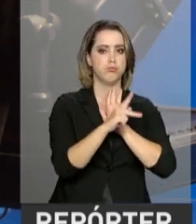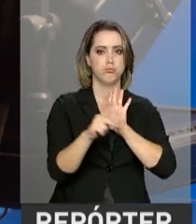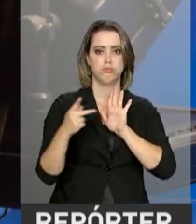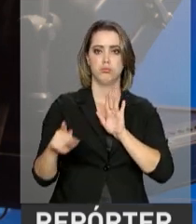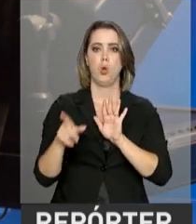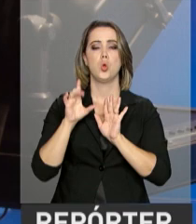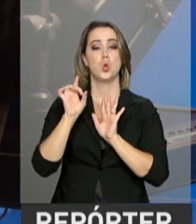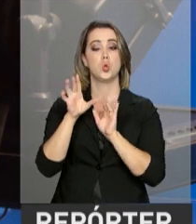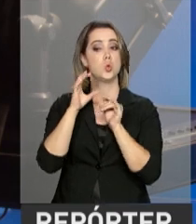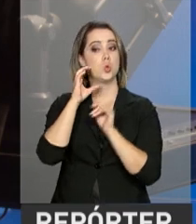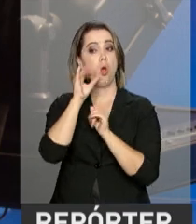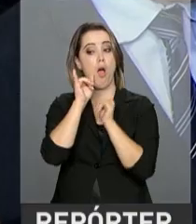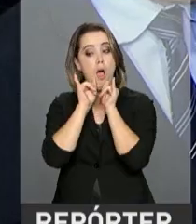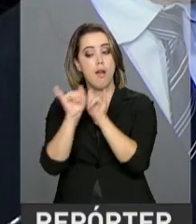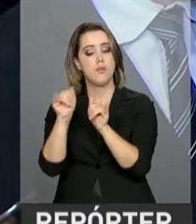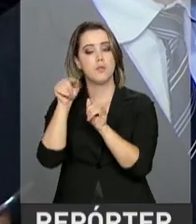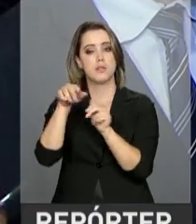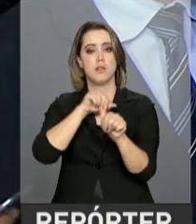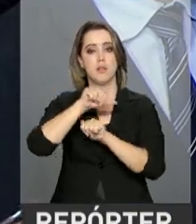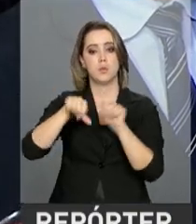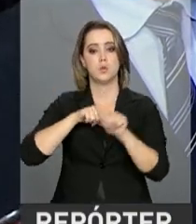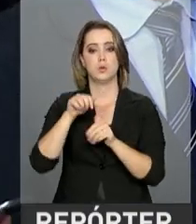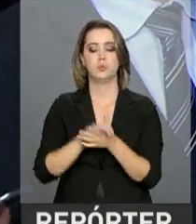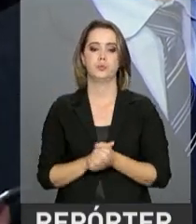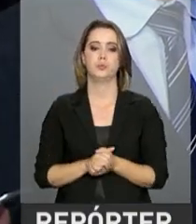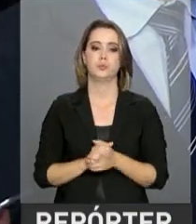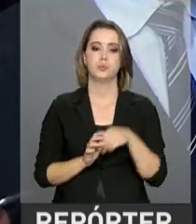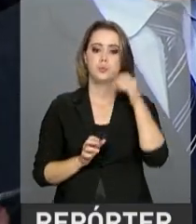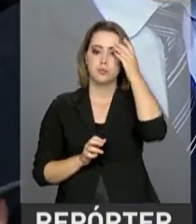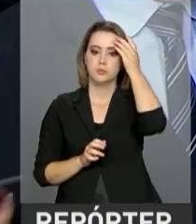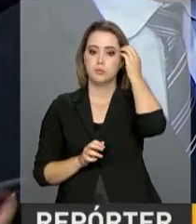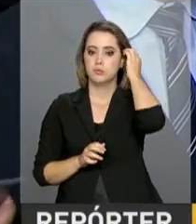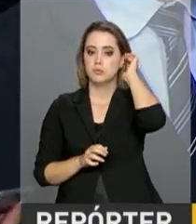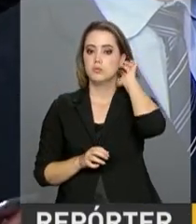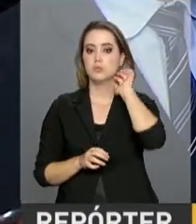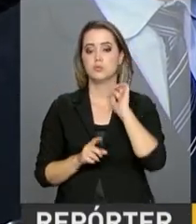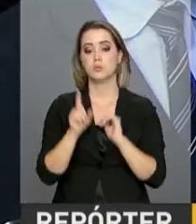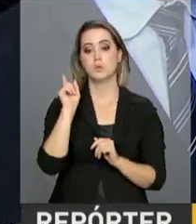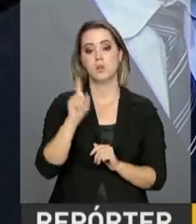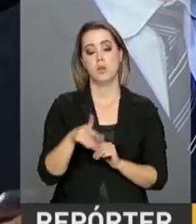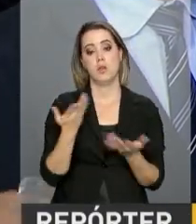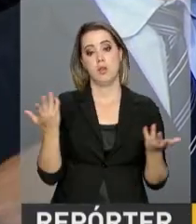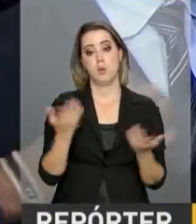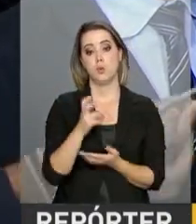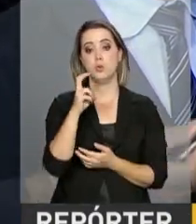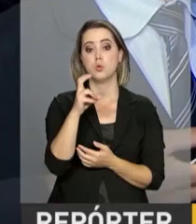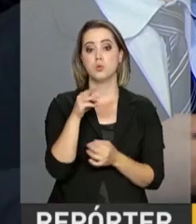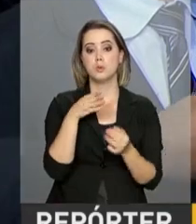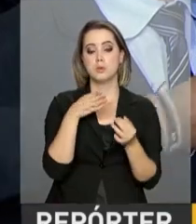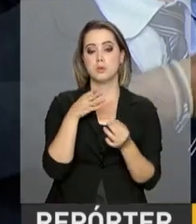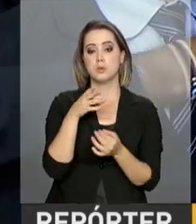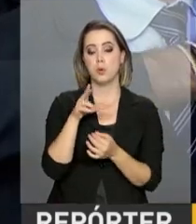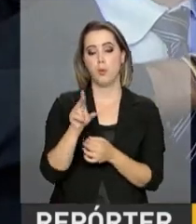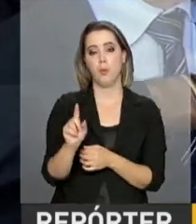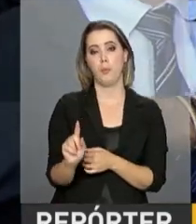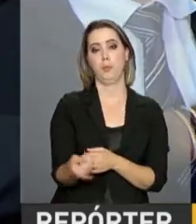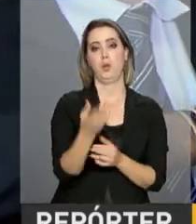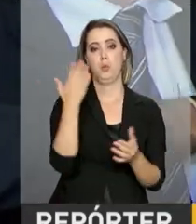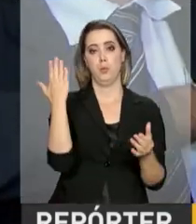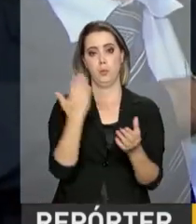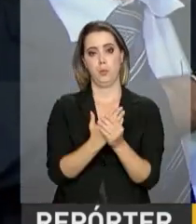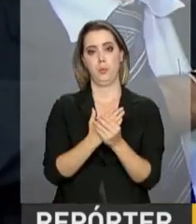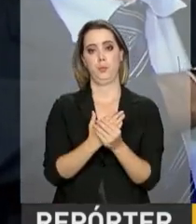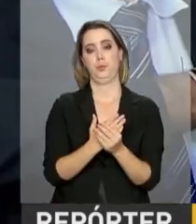a comunicação da mudança. São aproximadamente 5 mil processos hoje que estão